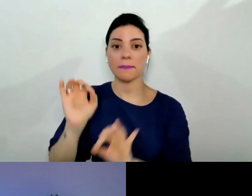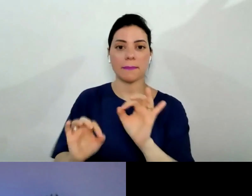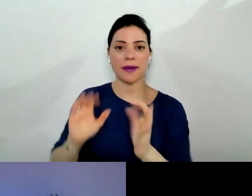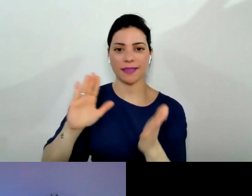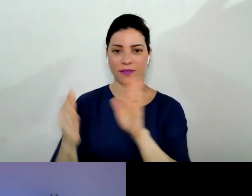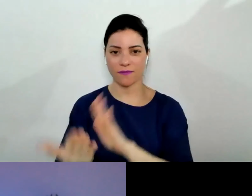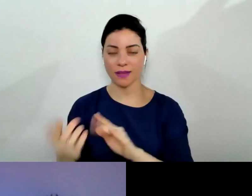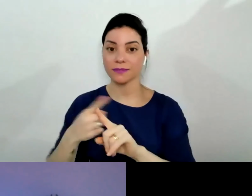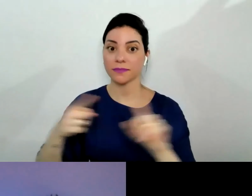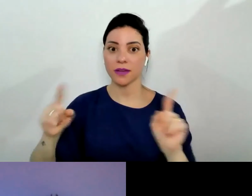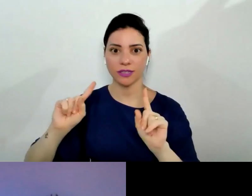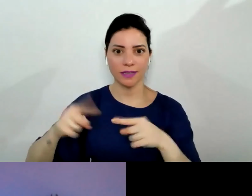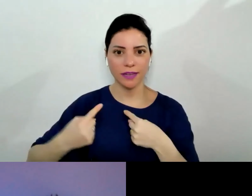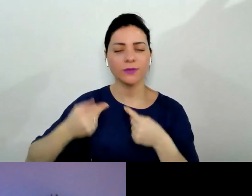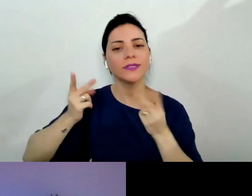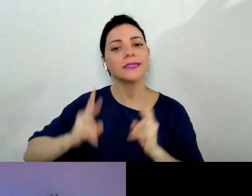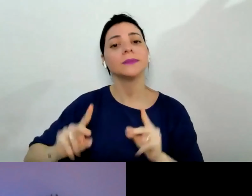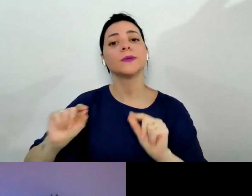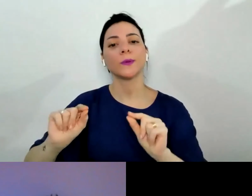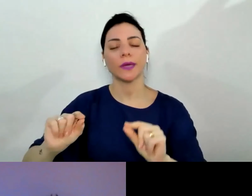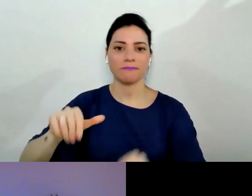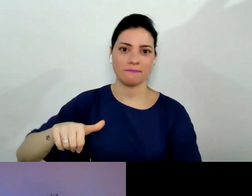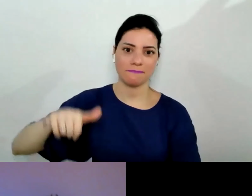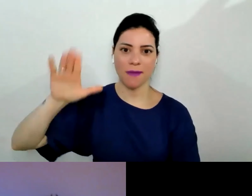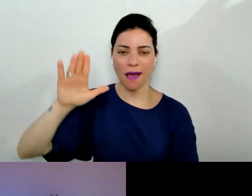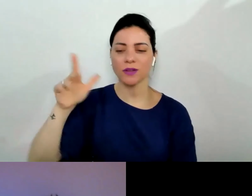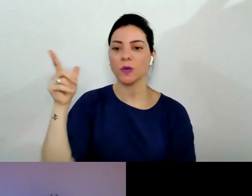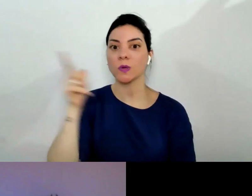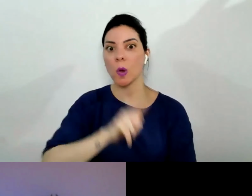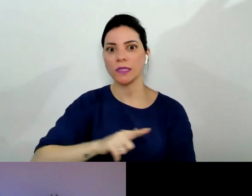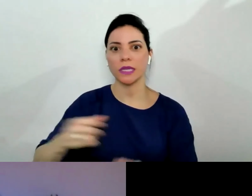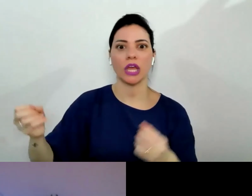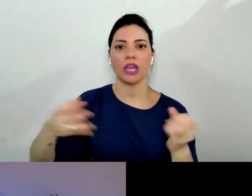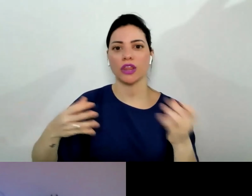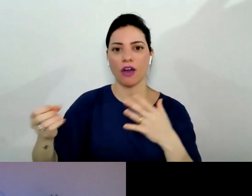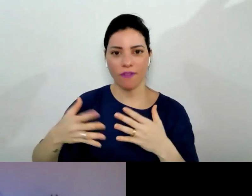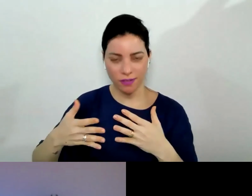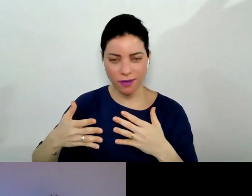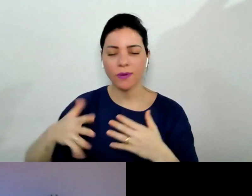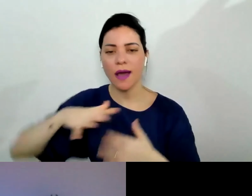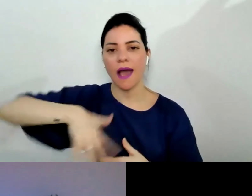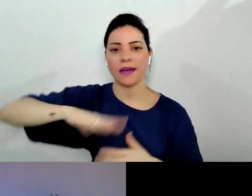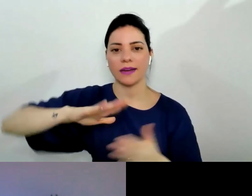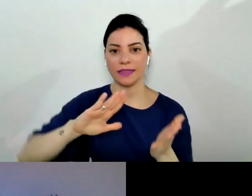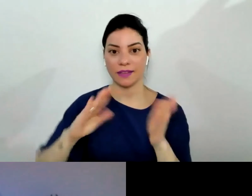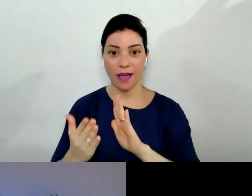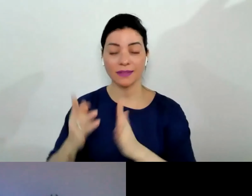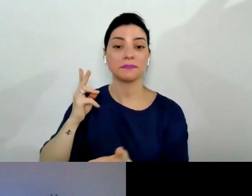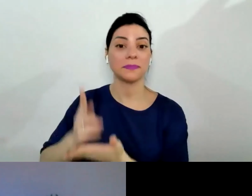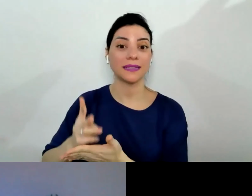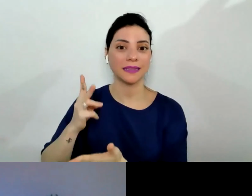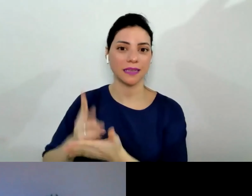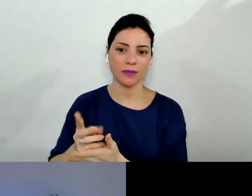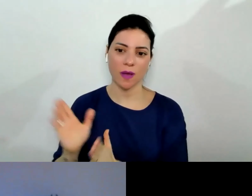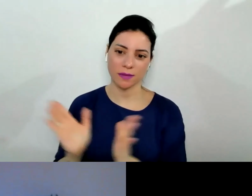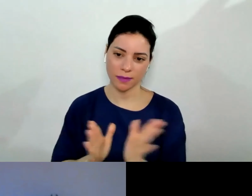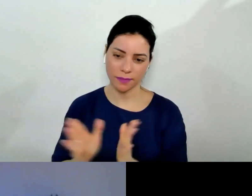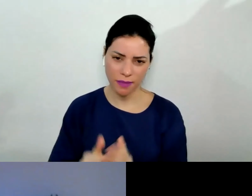mas o desafio acaba sendo muito mais o de conseguir Inovar nas interfaces mantendo-as acessíveis